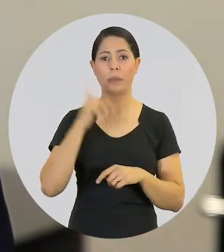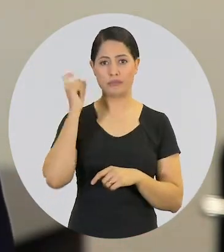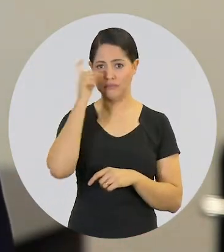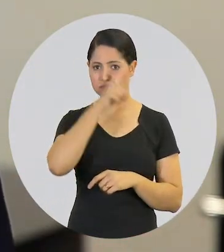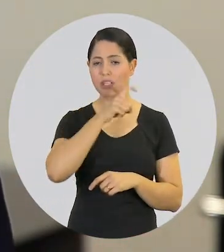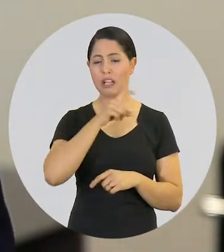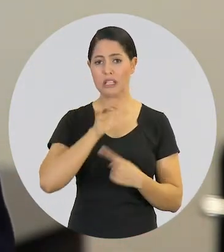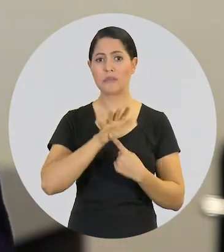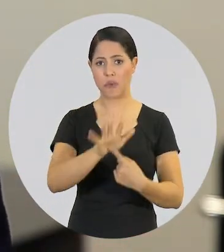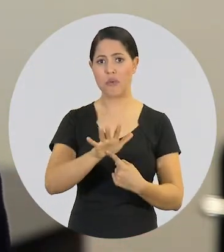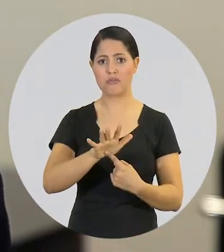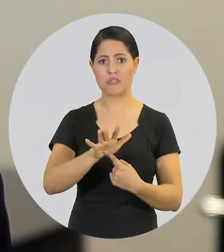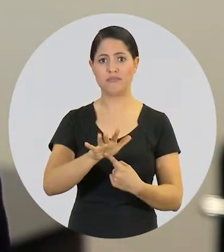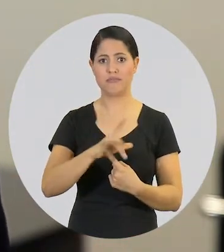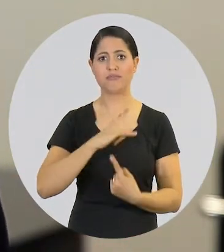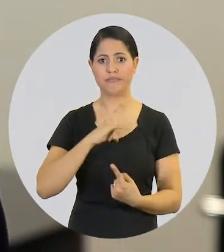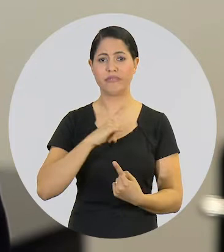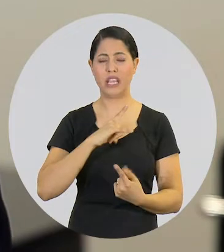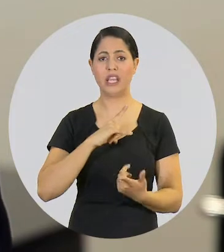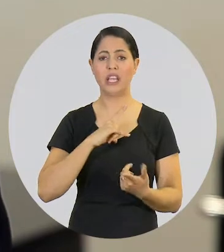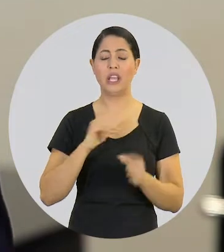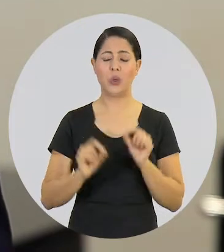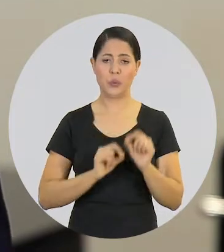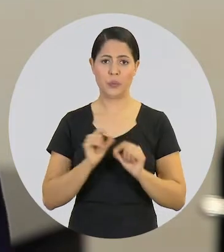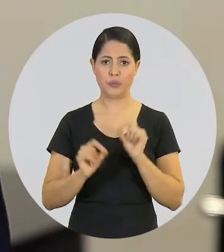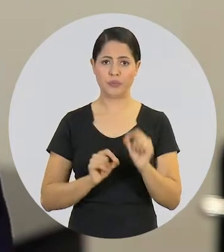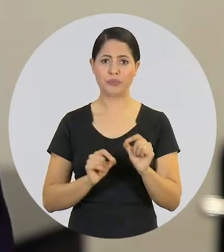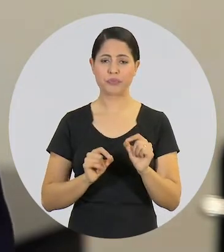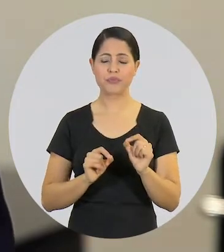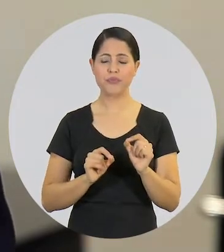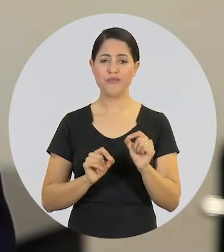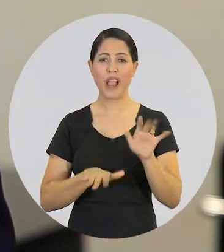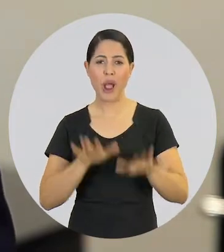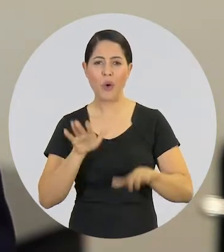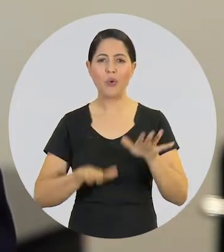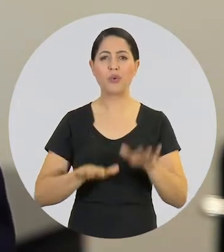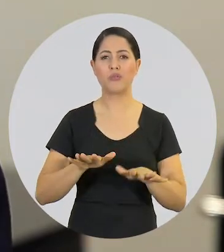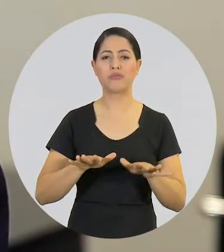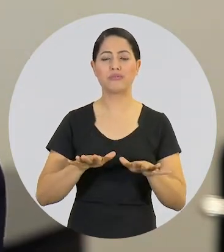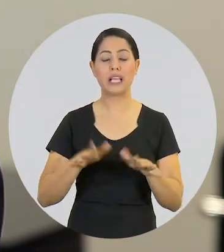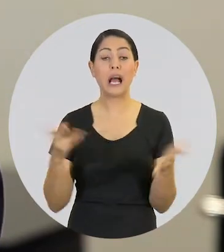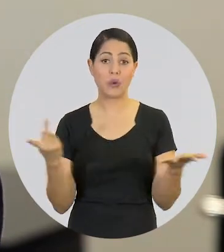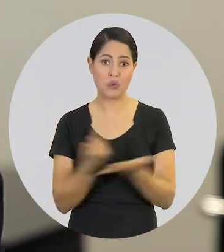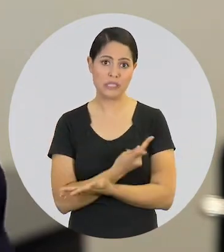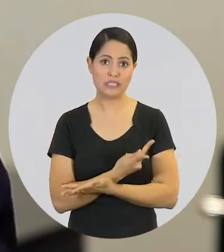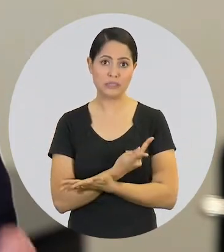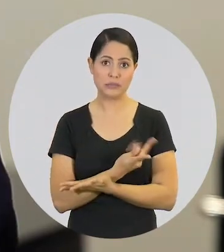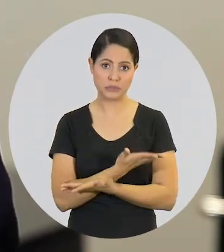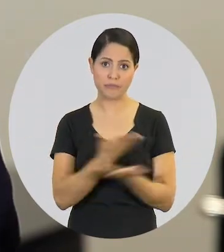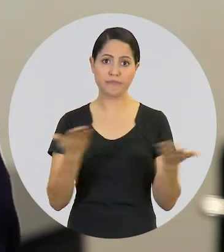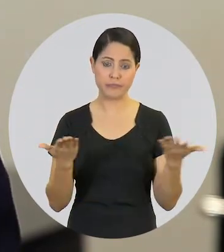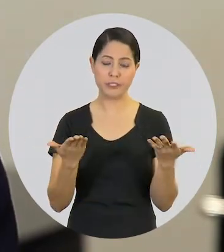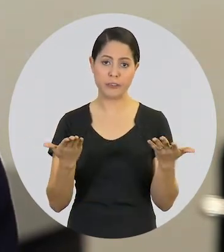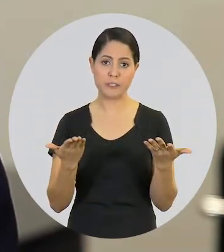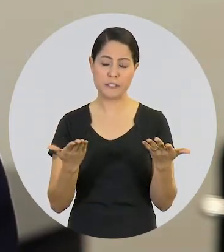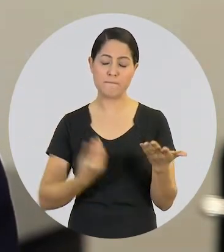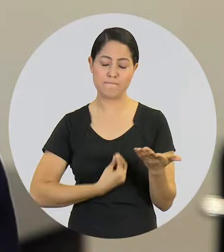estamos vivendo é algo também muito significativo e que acaba criando algumas situações como esta que nós